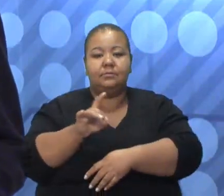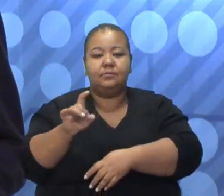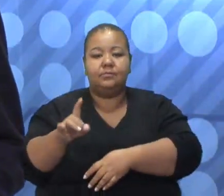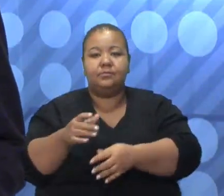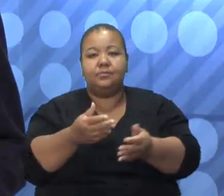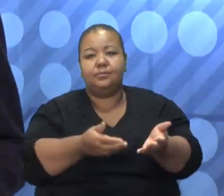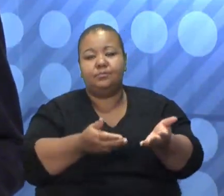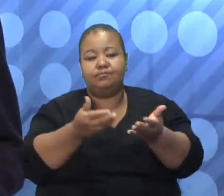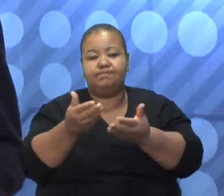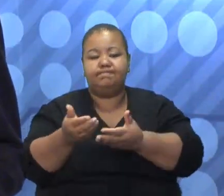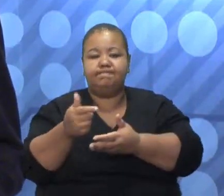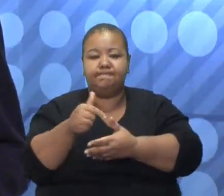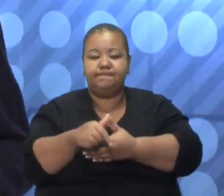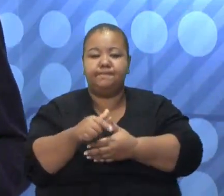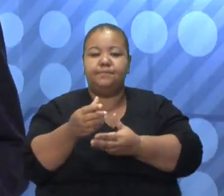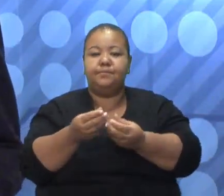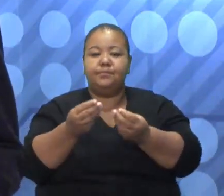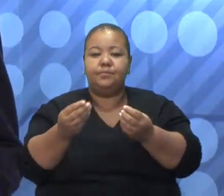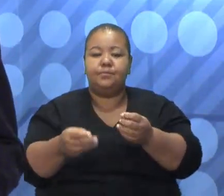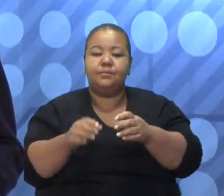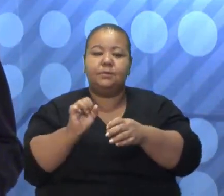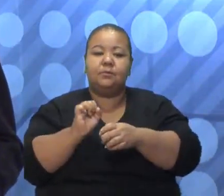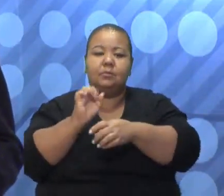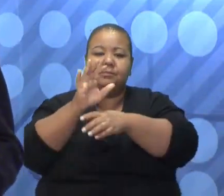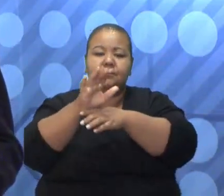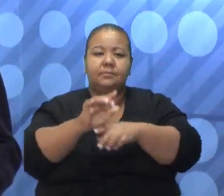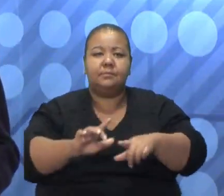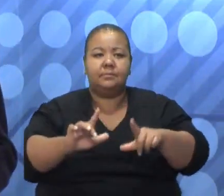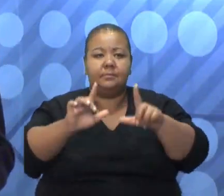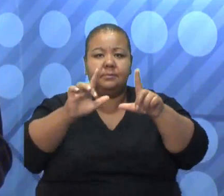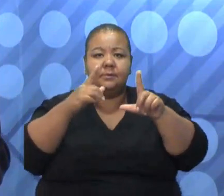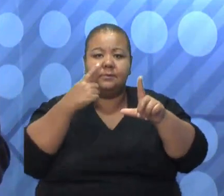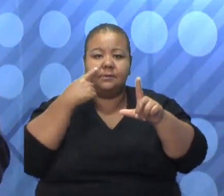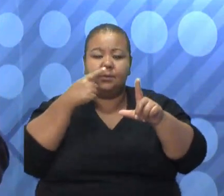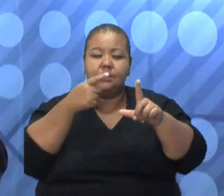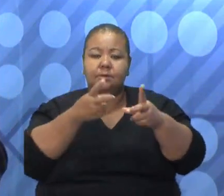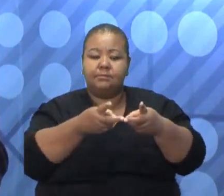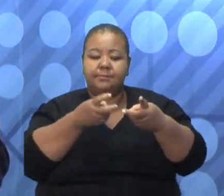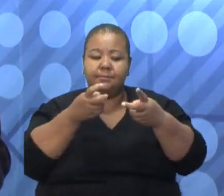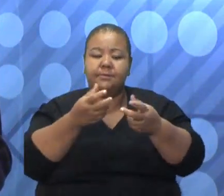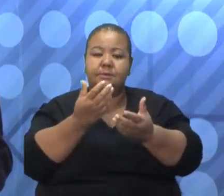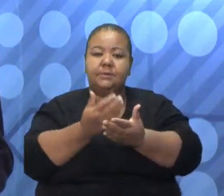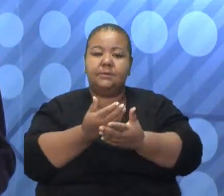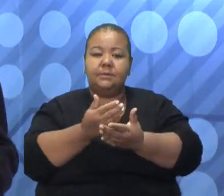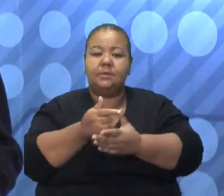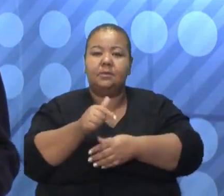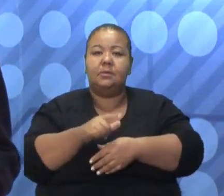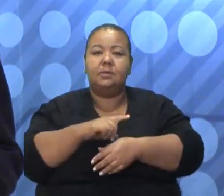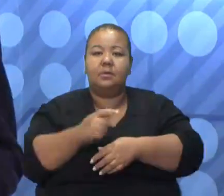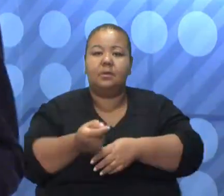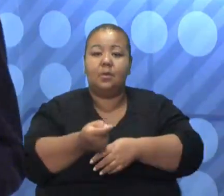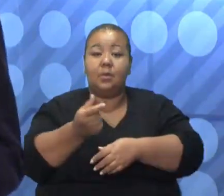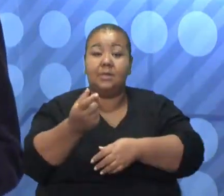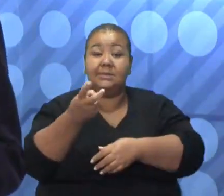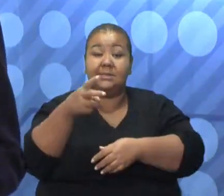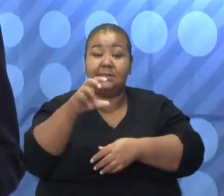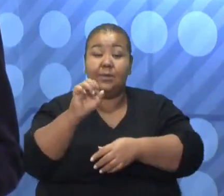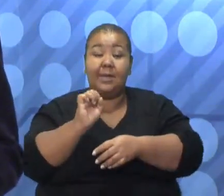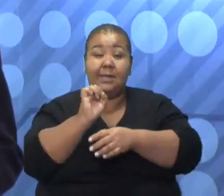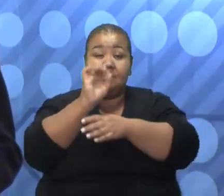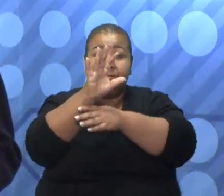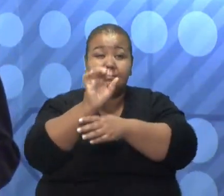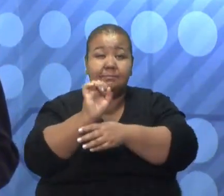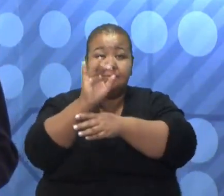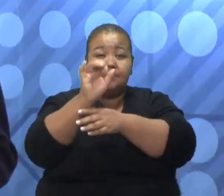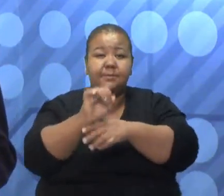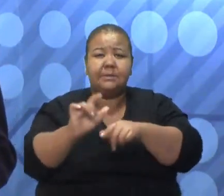Eu trouxe, né, bastante slide, você pode perceber que as minhas aulas, nessa aula a gente tem quase 50 slides, e a ideia